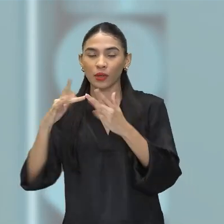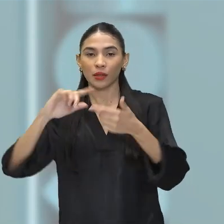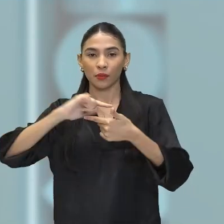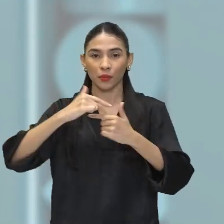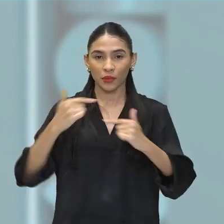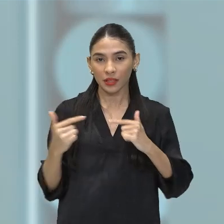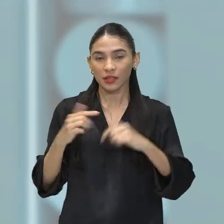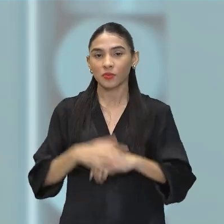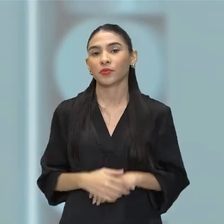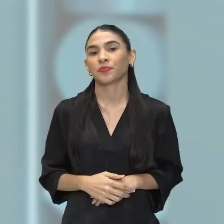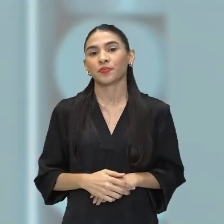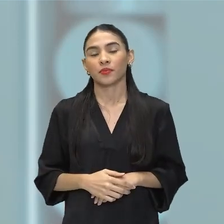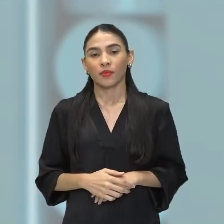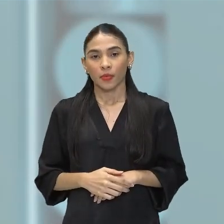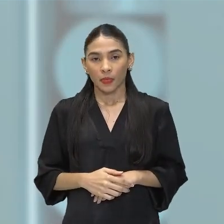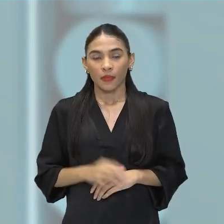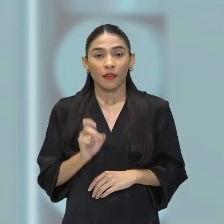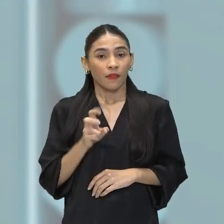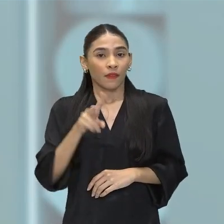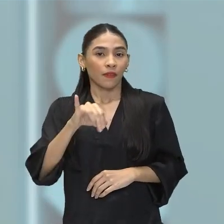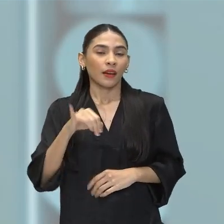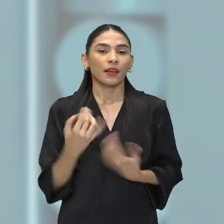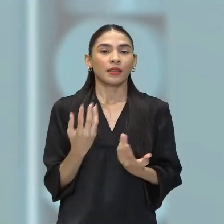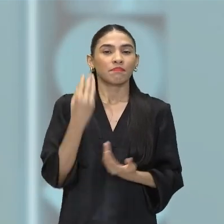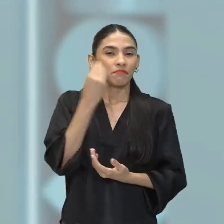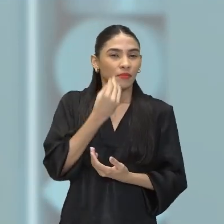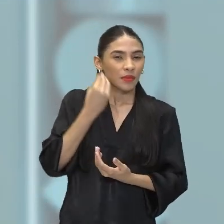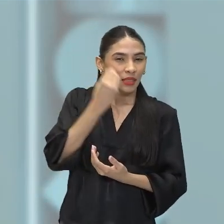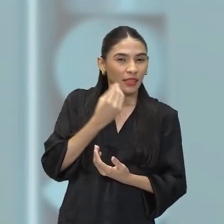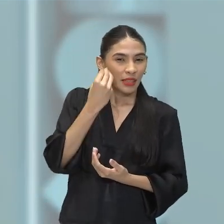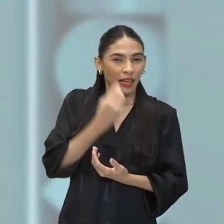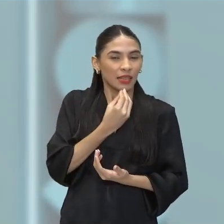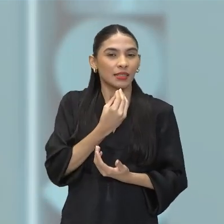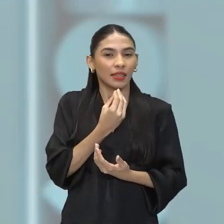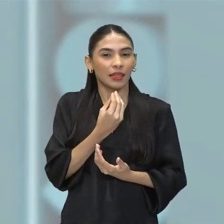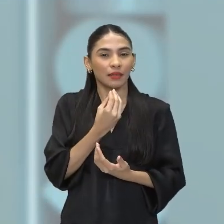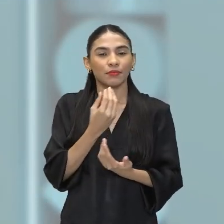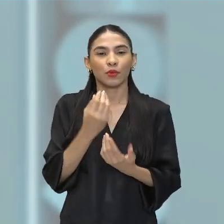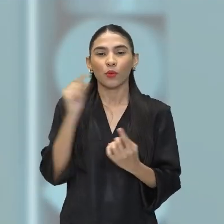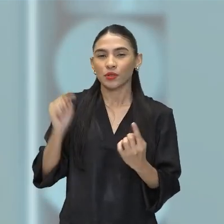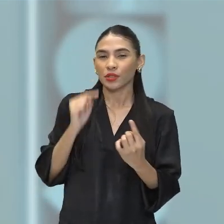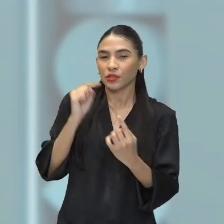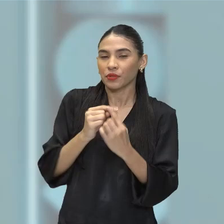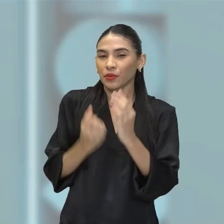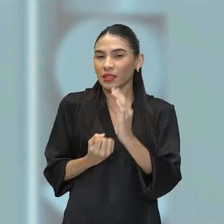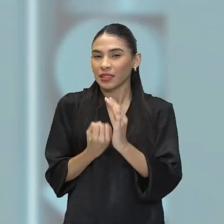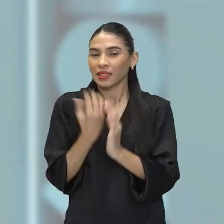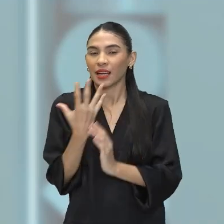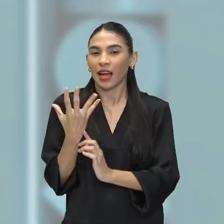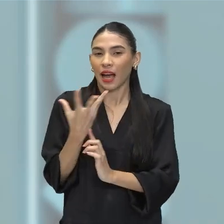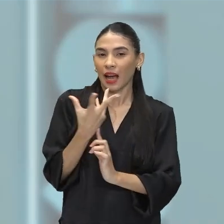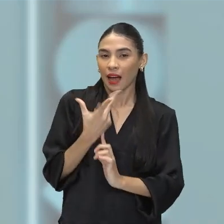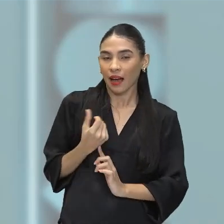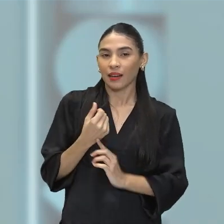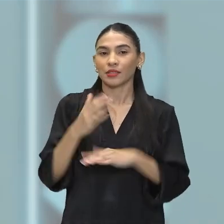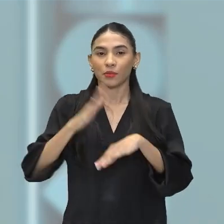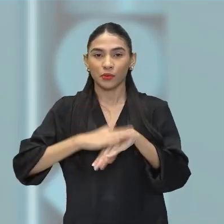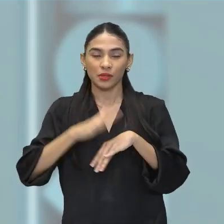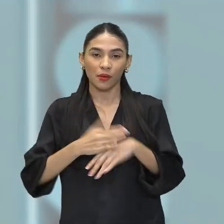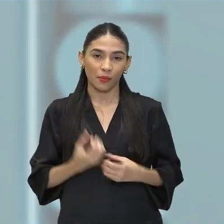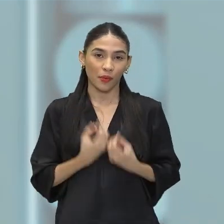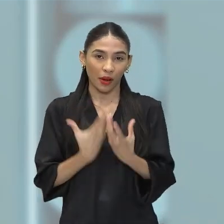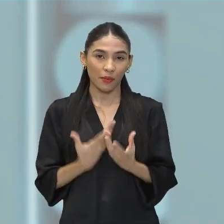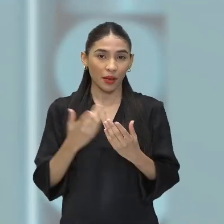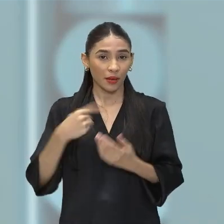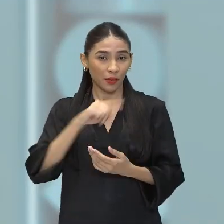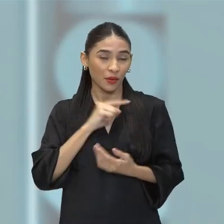em que ele vai trazer experimentações para a sua produção, para a sua arte, para a produção de seus poemas,